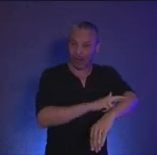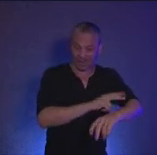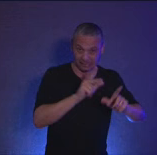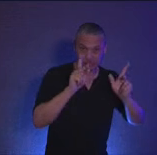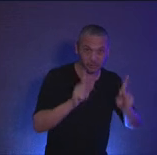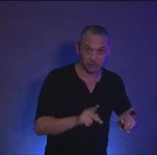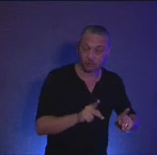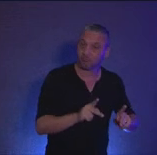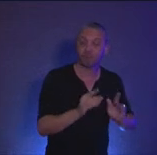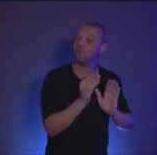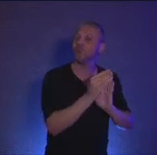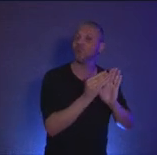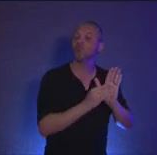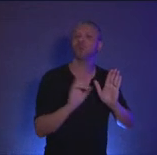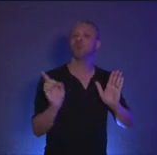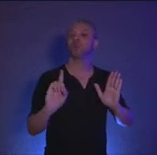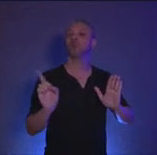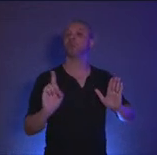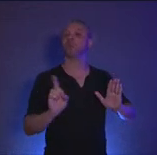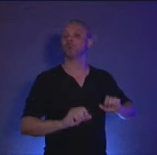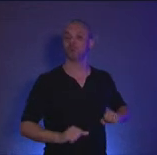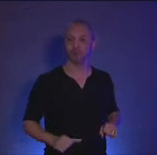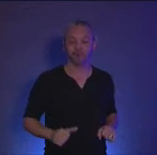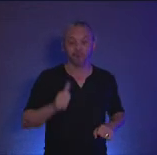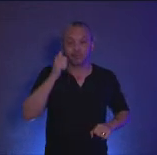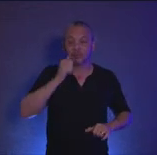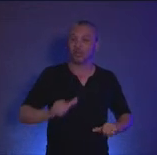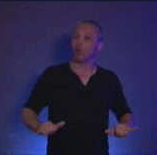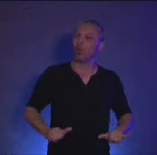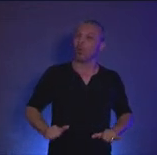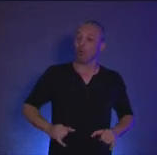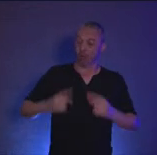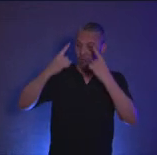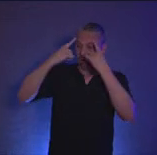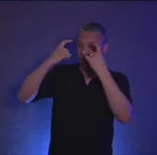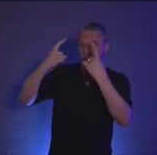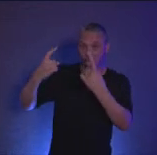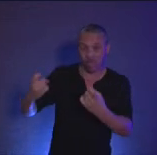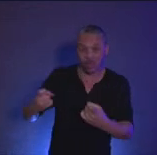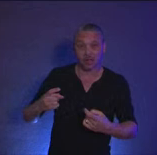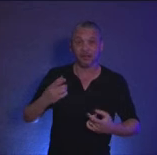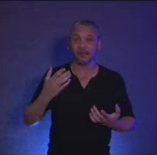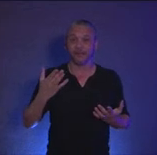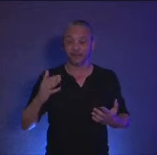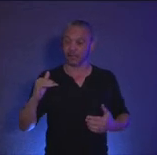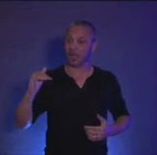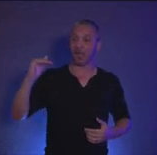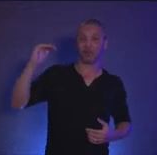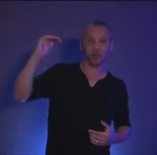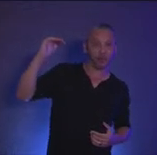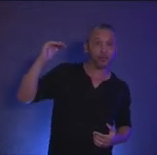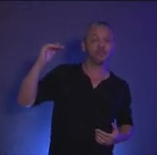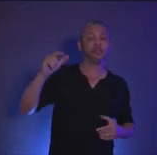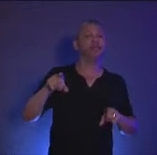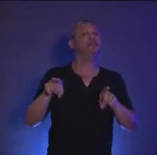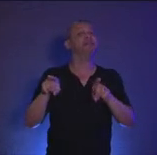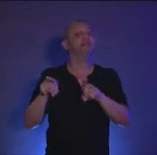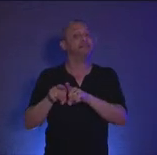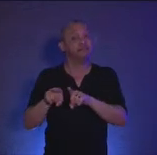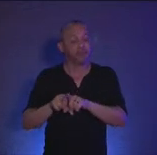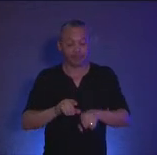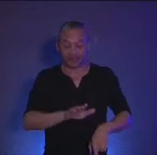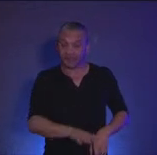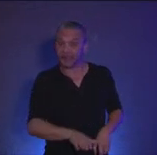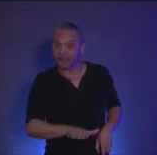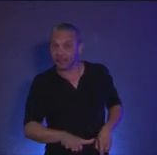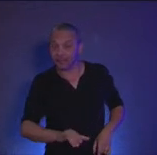dessas mulheres, né, que não eram só mulheres adultas, né? Existiam também